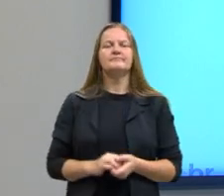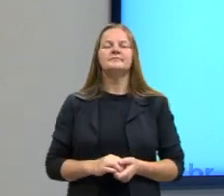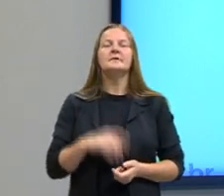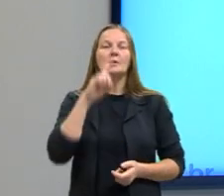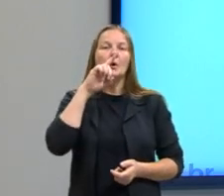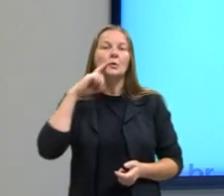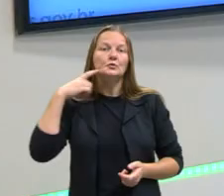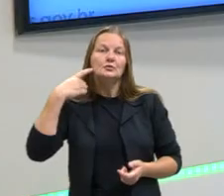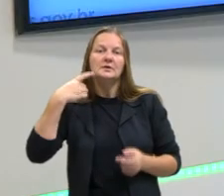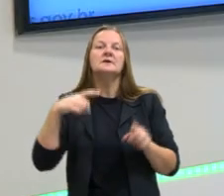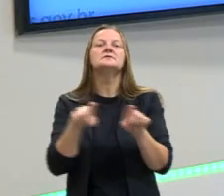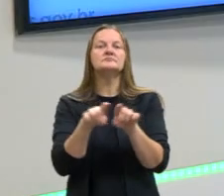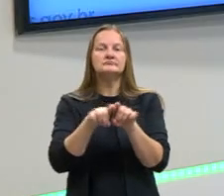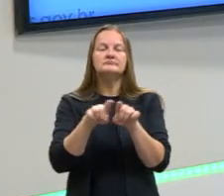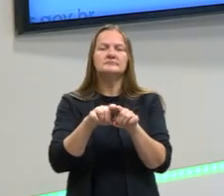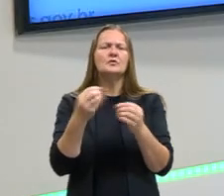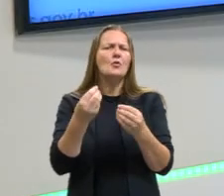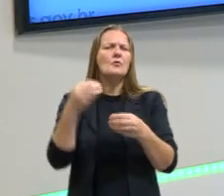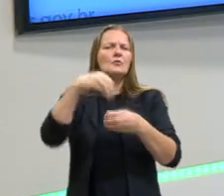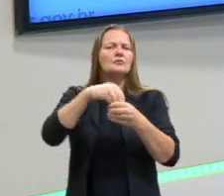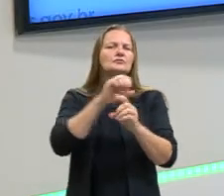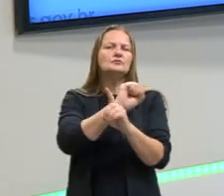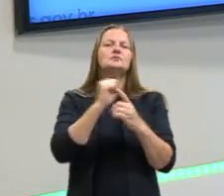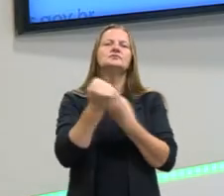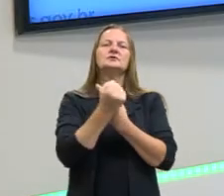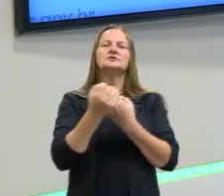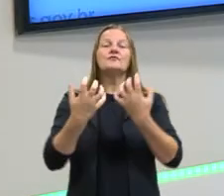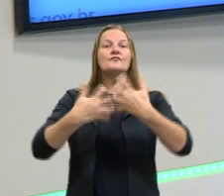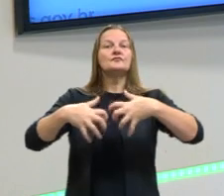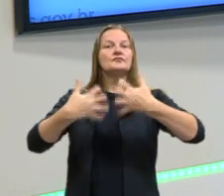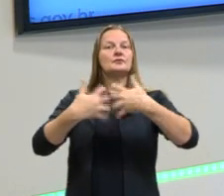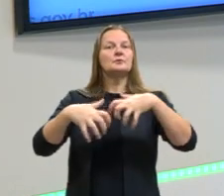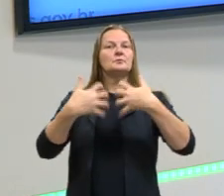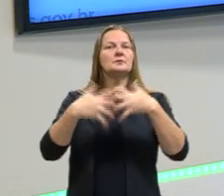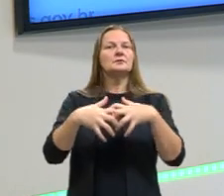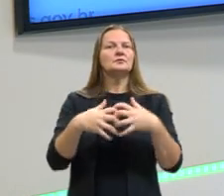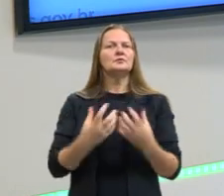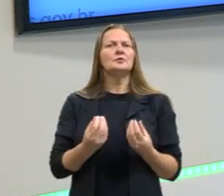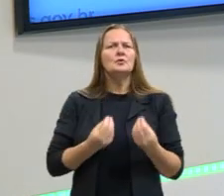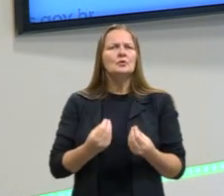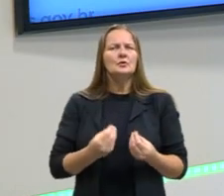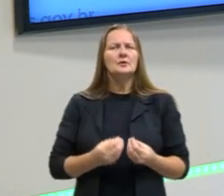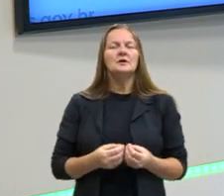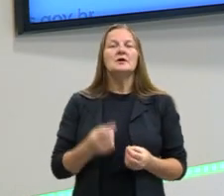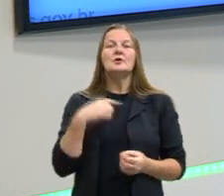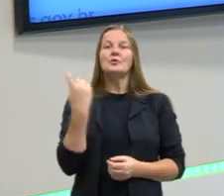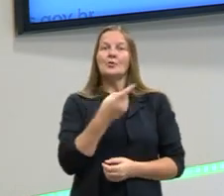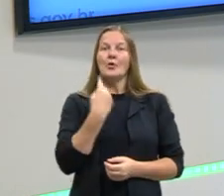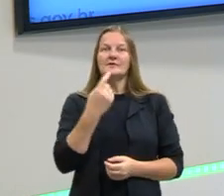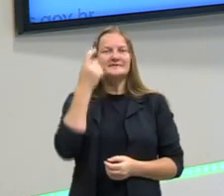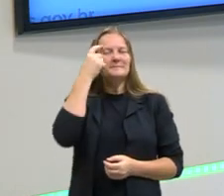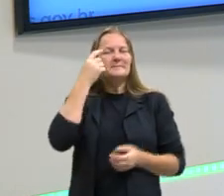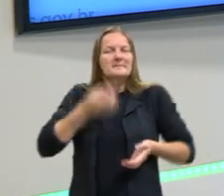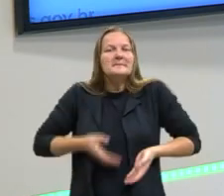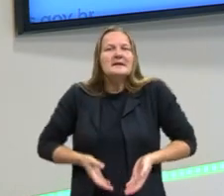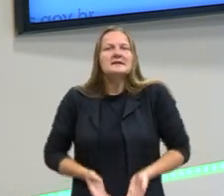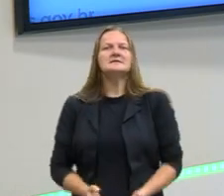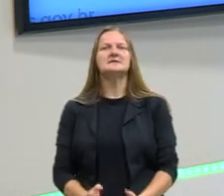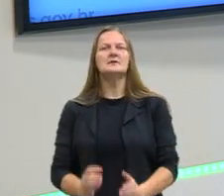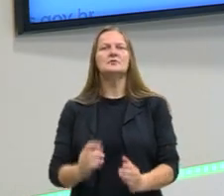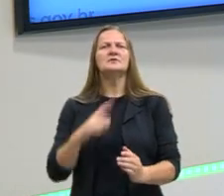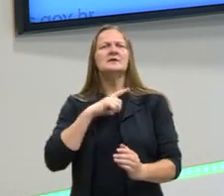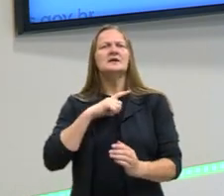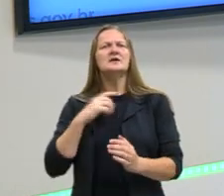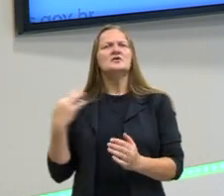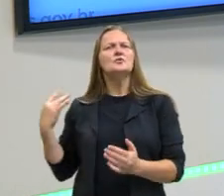entendendo também como ele compreenda a sociedade o do cão entendi assim que quando nós nascemos Você tem uma série de